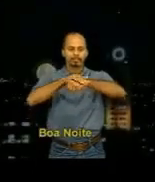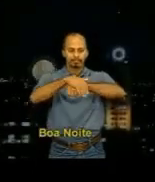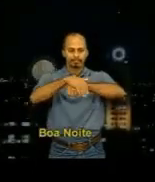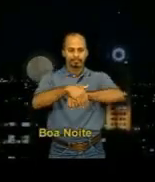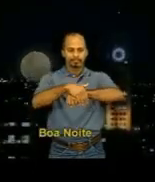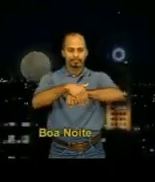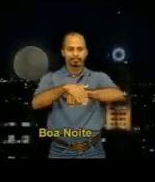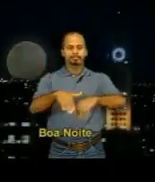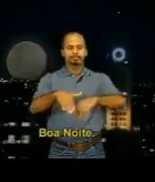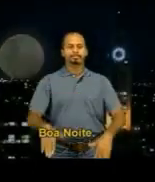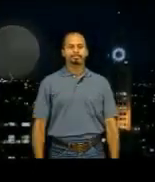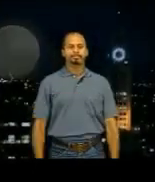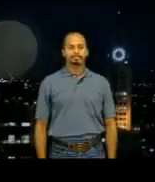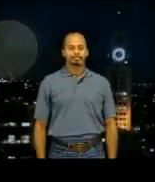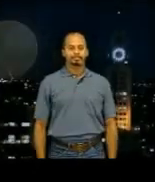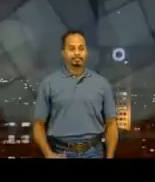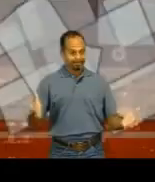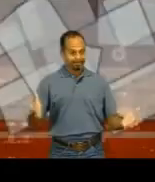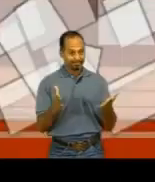Boa noite.